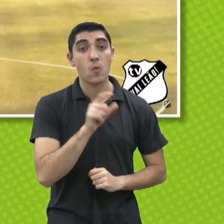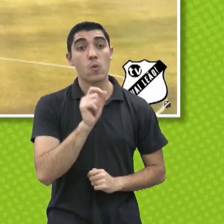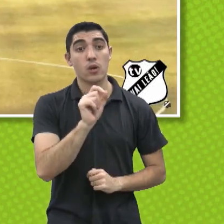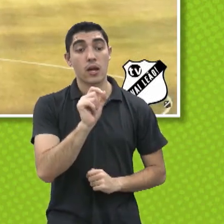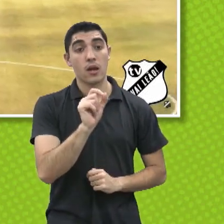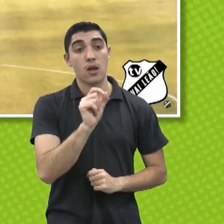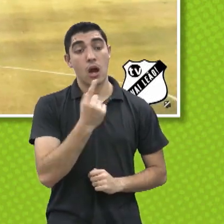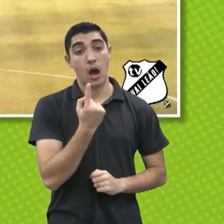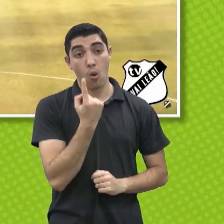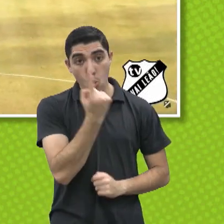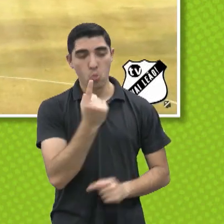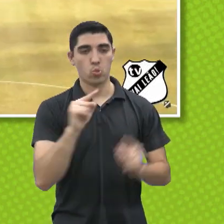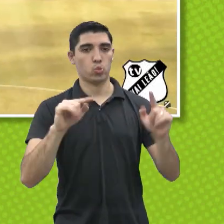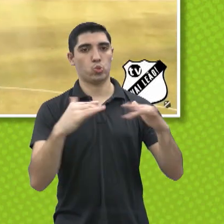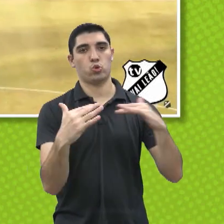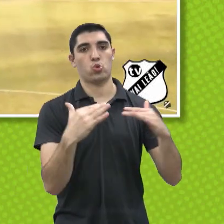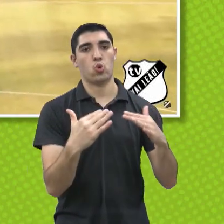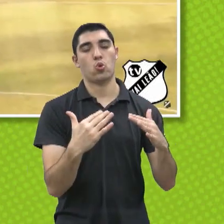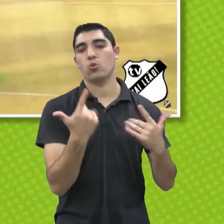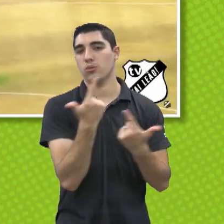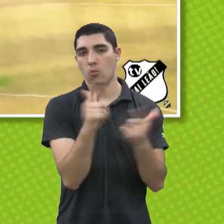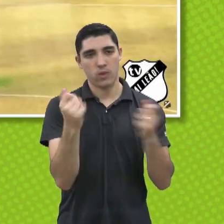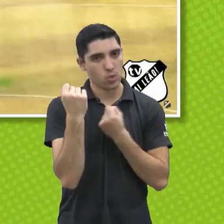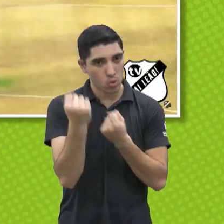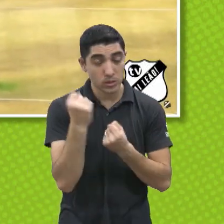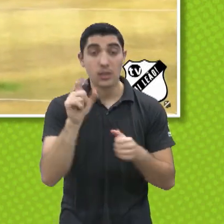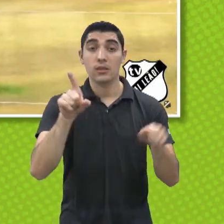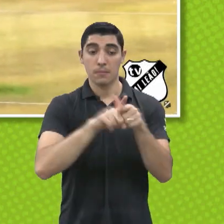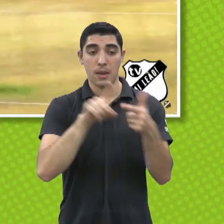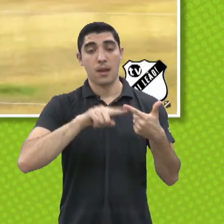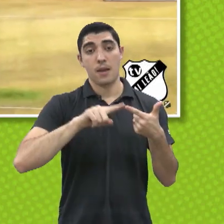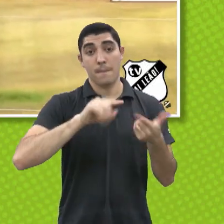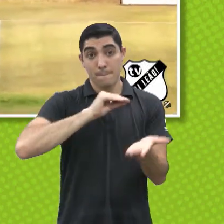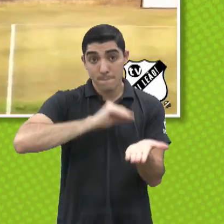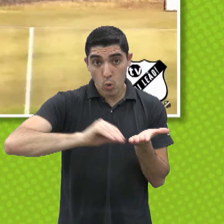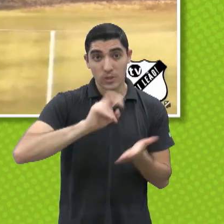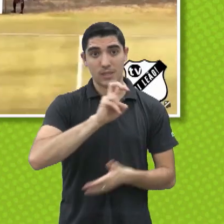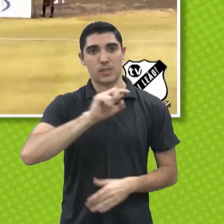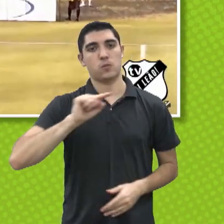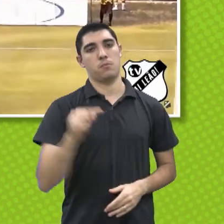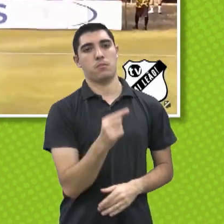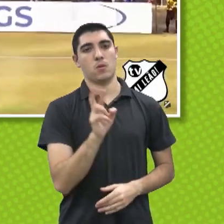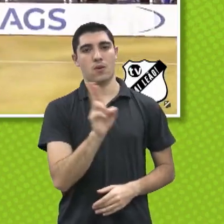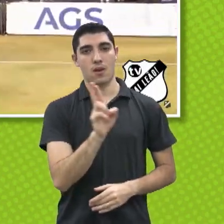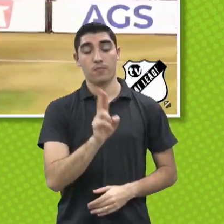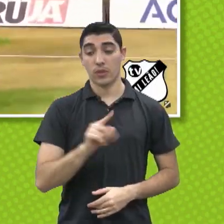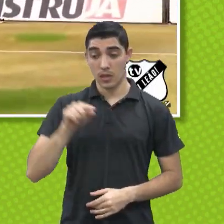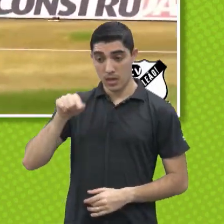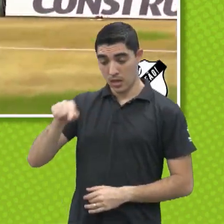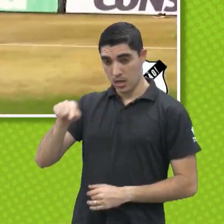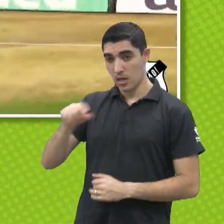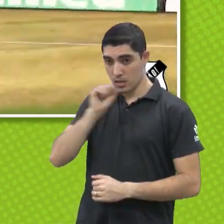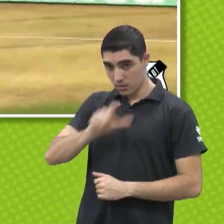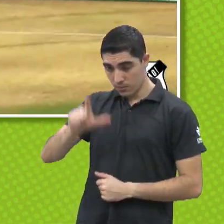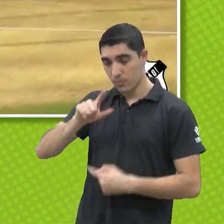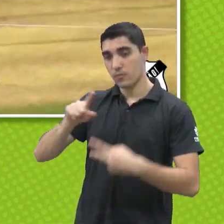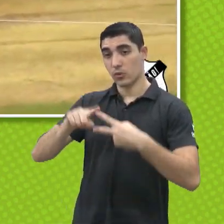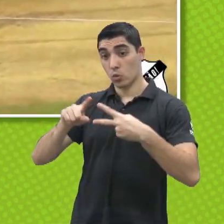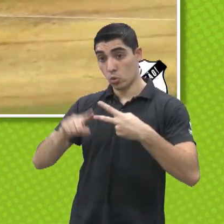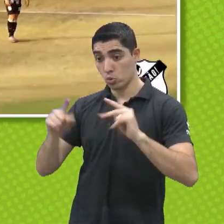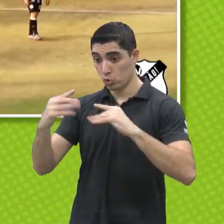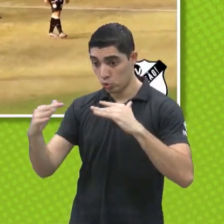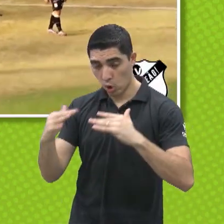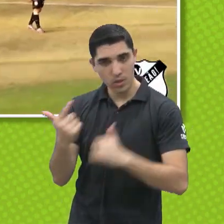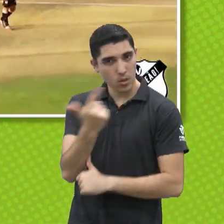de campo, mais R$5.000 de multa. Para a Inter de Limeira, a pena foi de 2 jogos e uma multa de 10 mil.